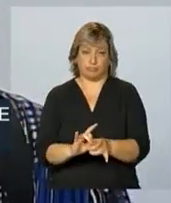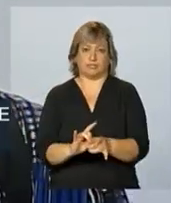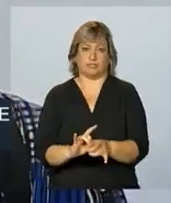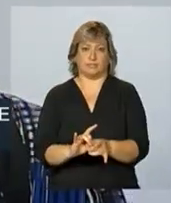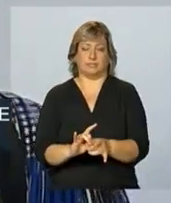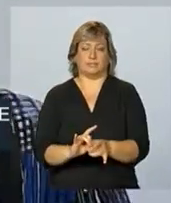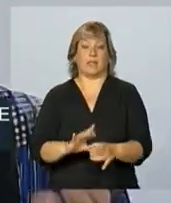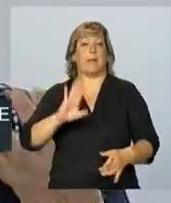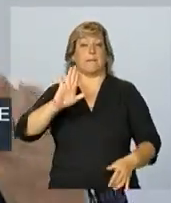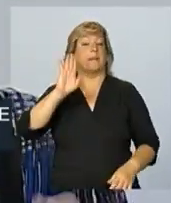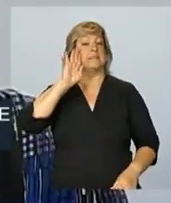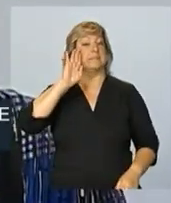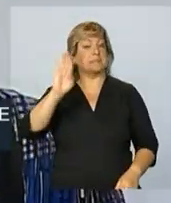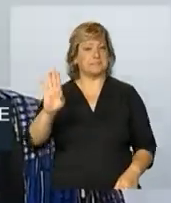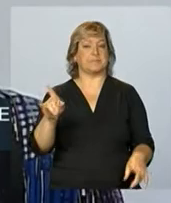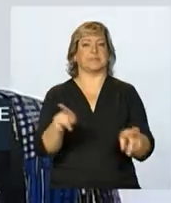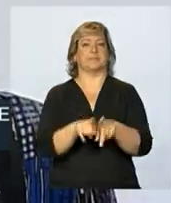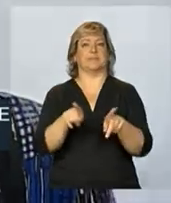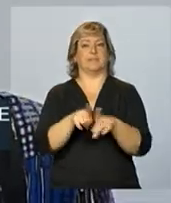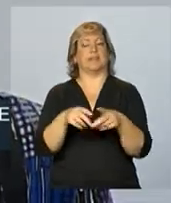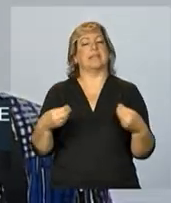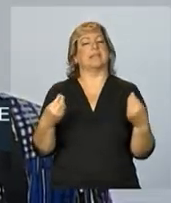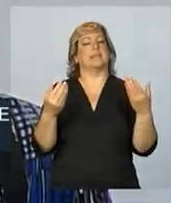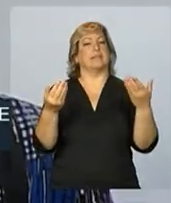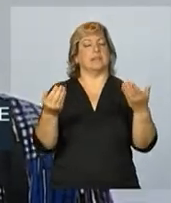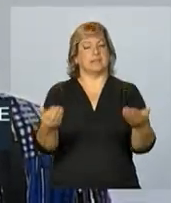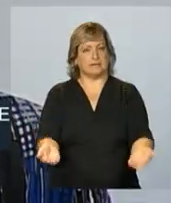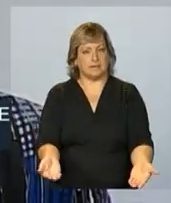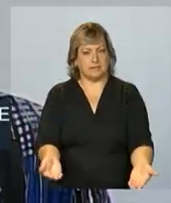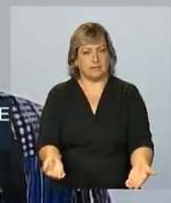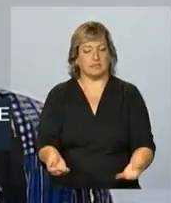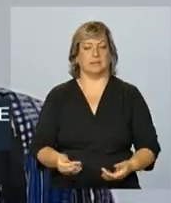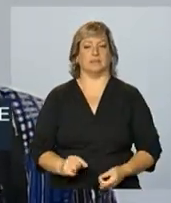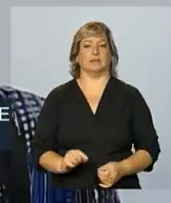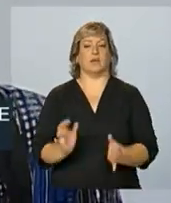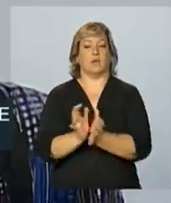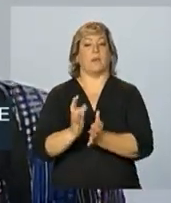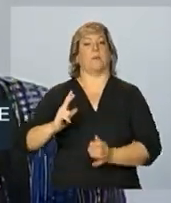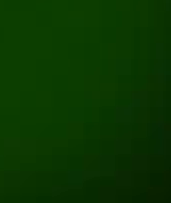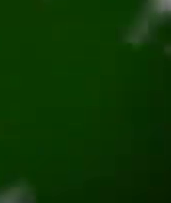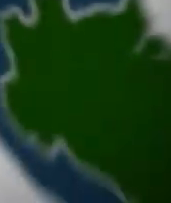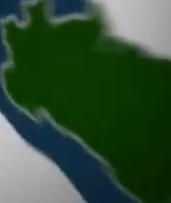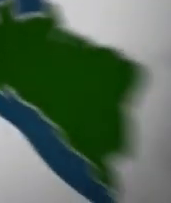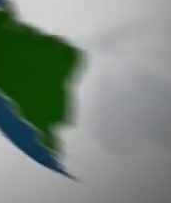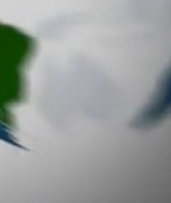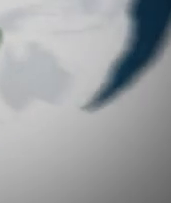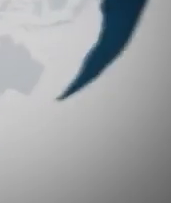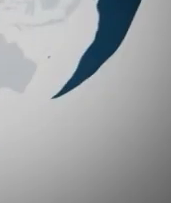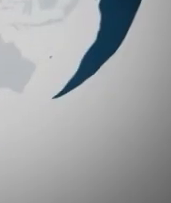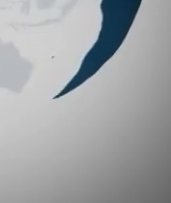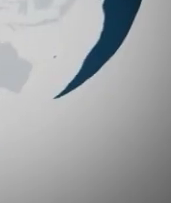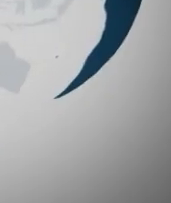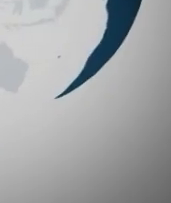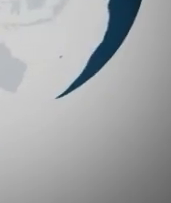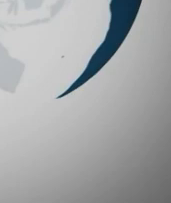mas sobretudo também trazendo a iniciativa privada e